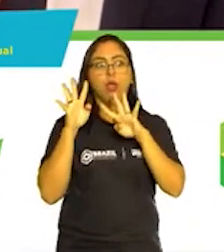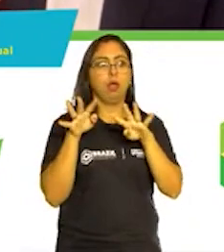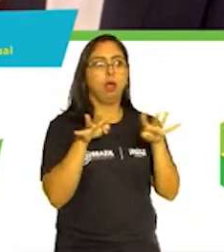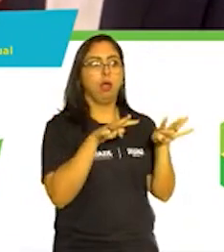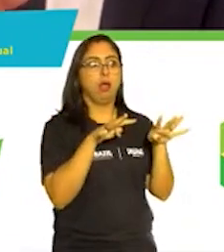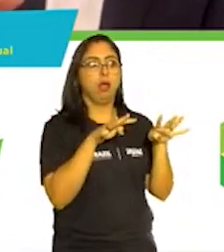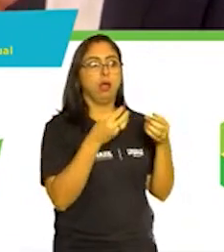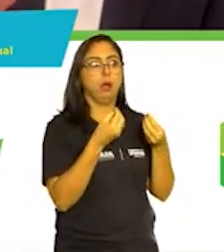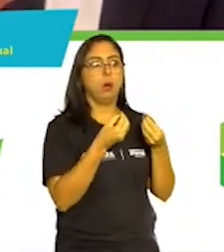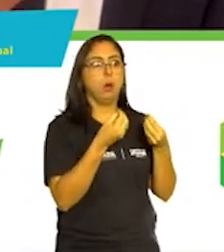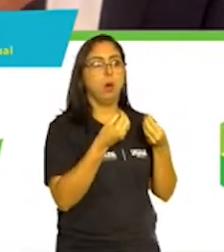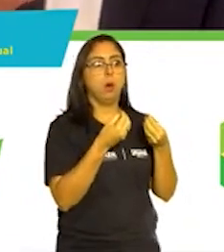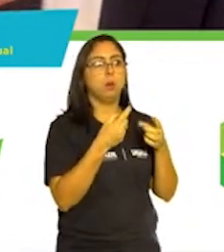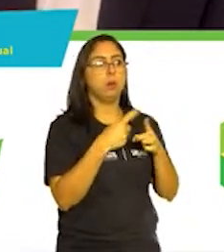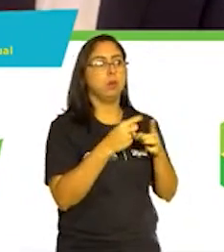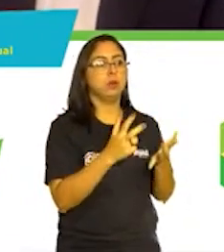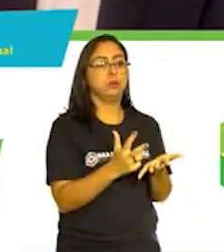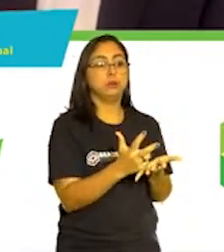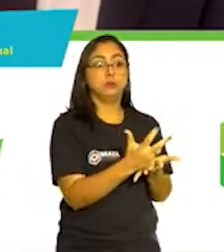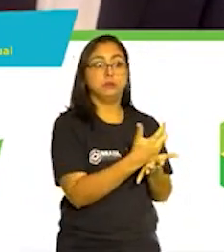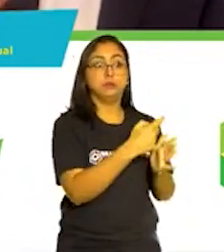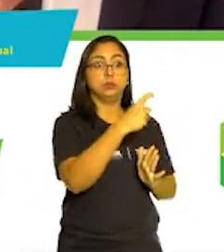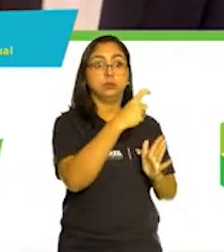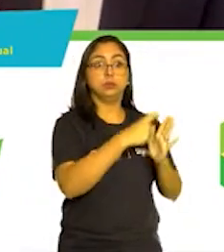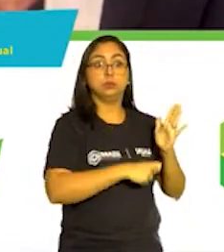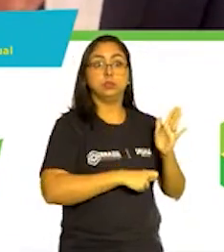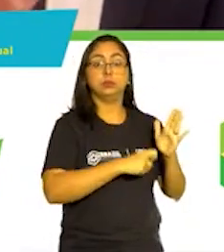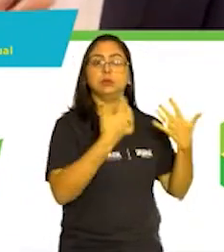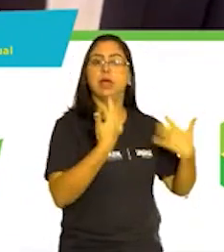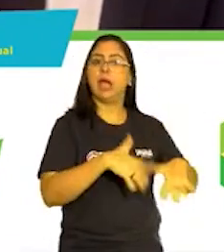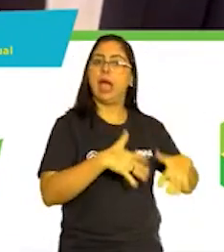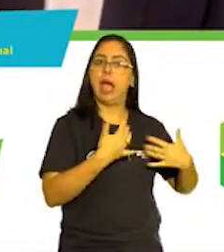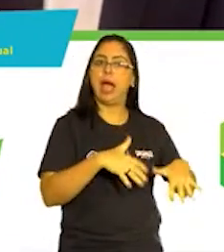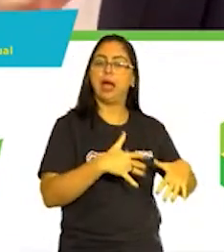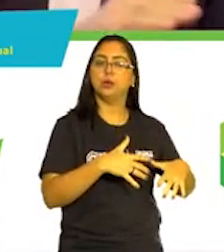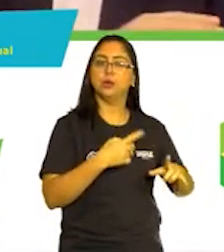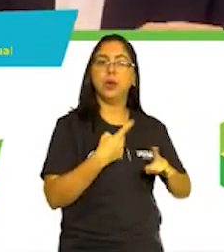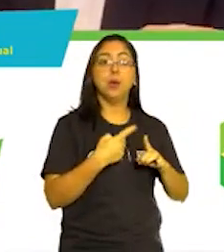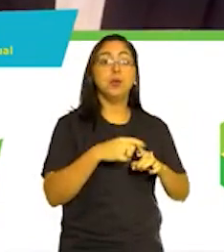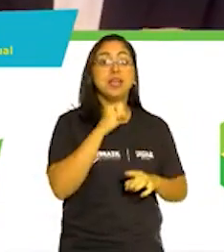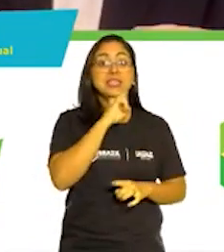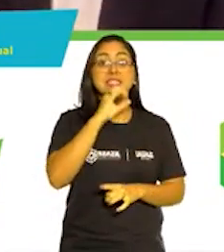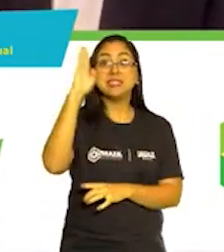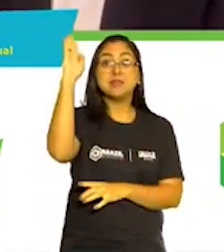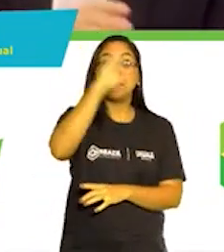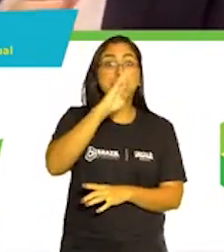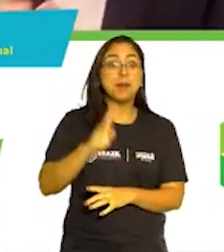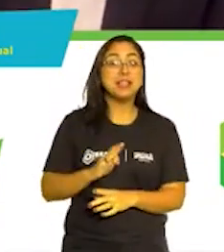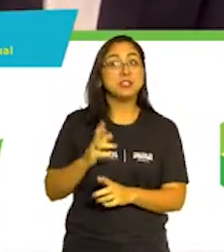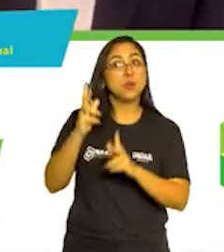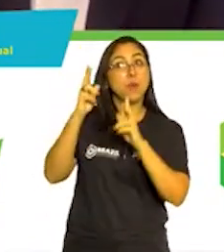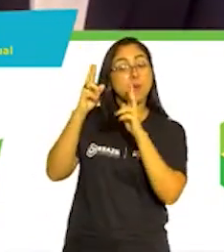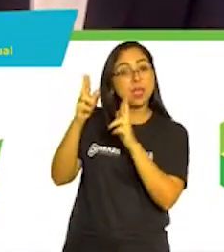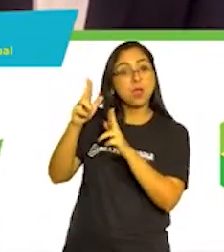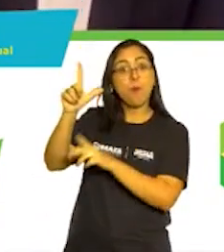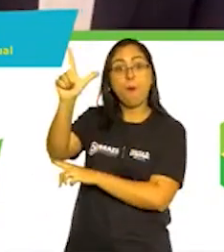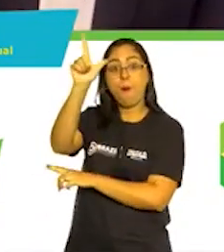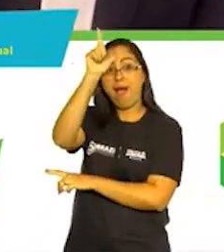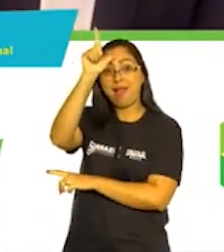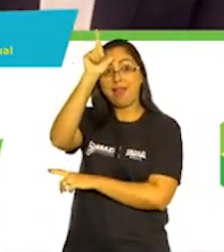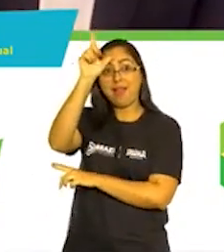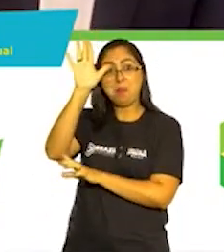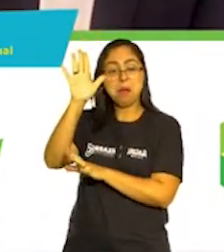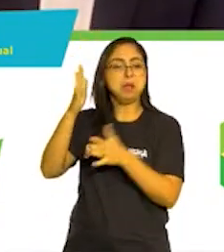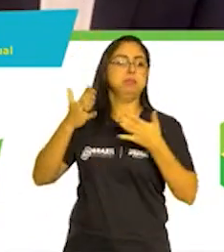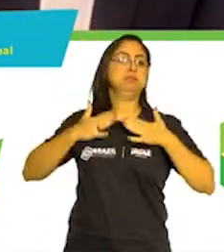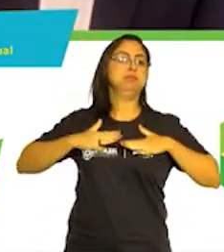carga tributária alta para o nosso nível de renda. Se o Brasil fosse a Alemanha, a nossa carga tributária não era problema. O Brasil não é a Alemanha. O